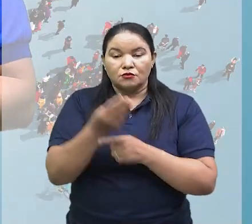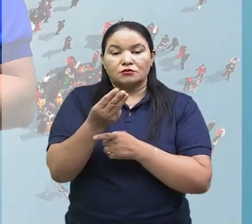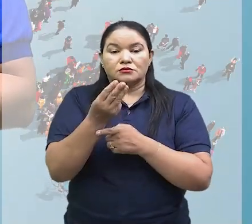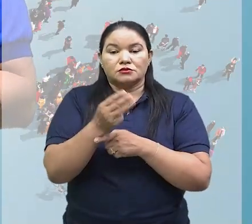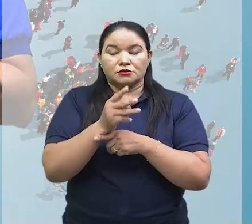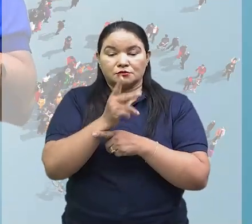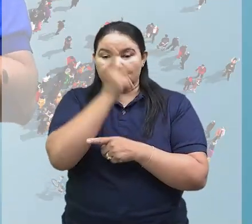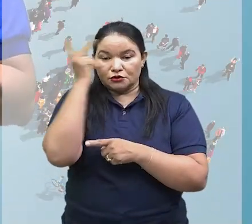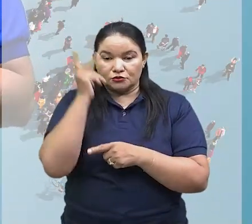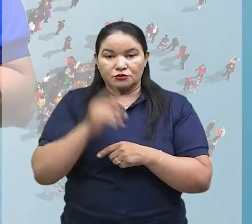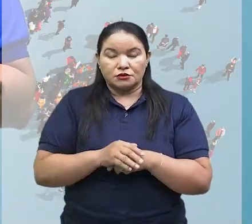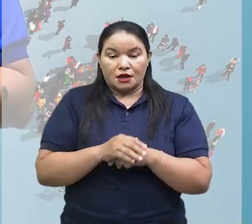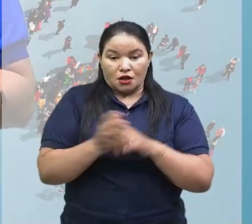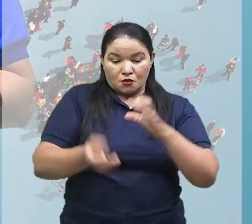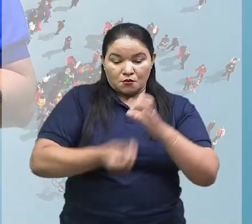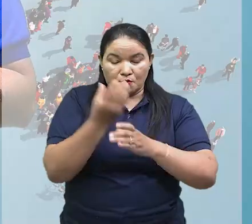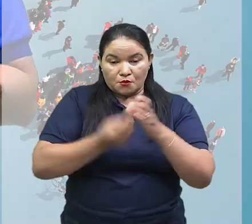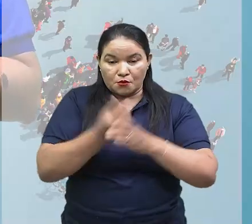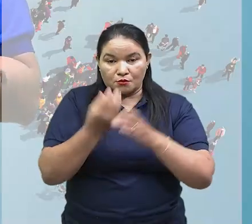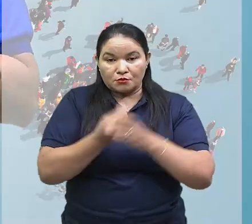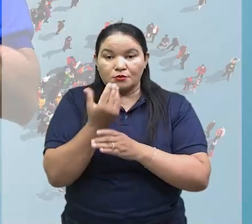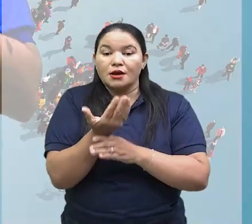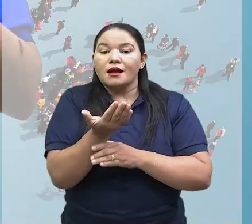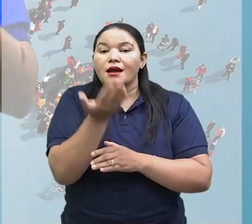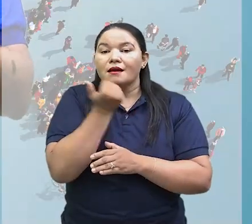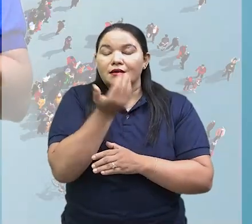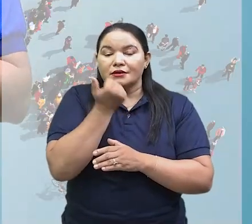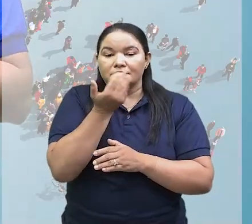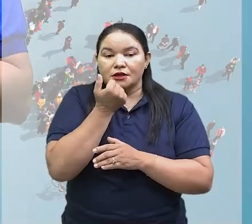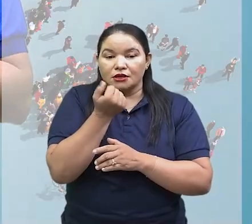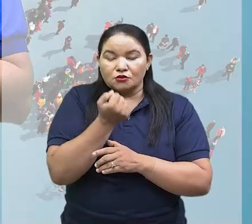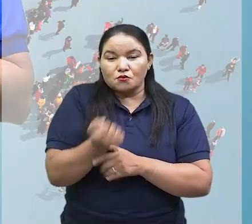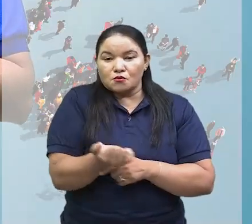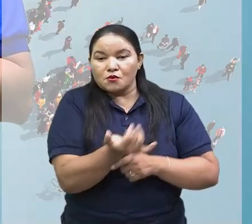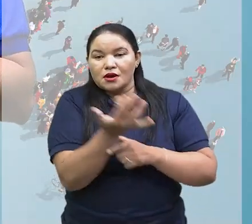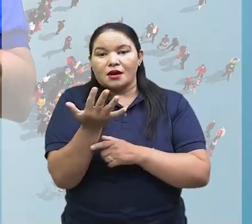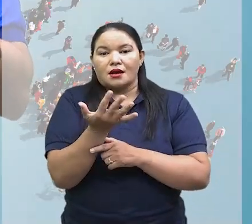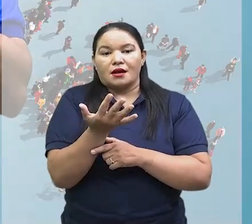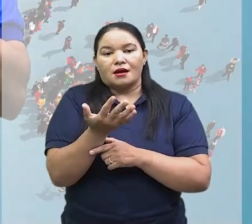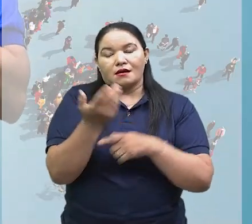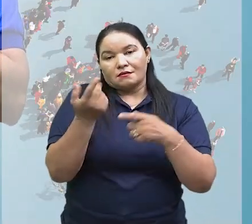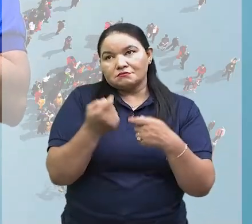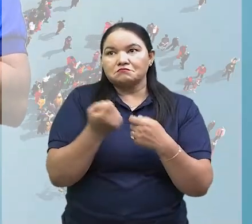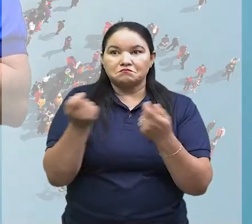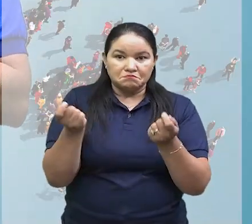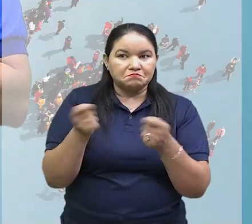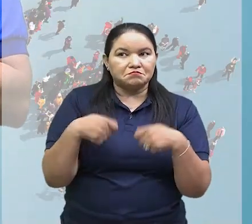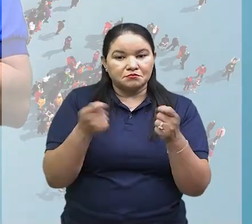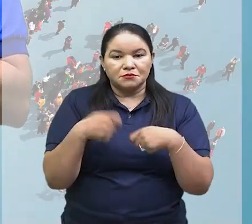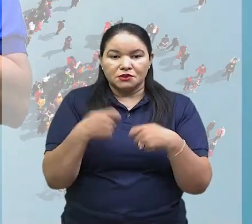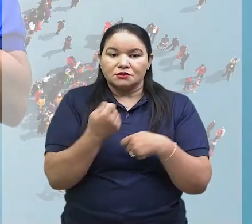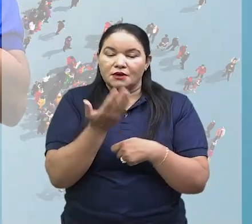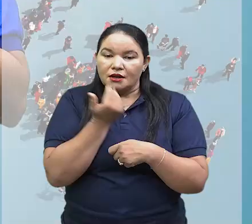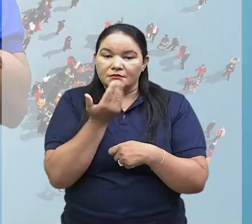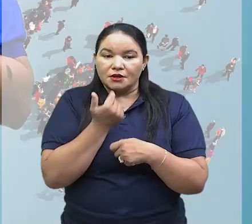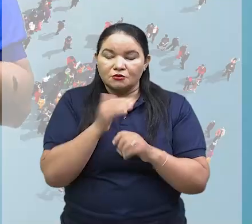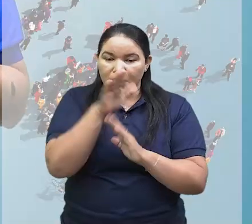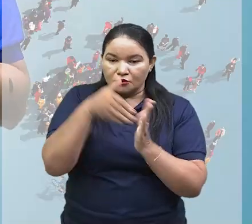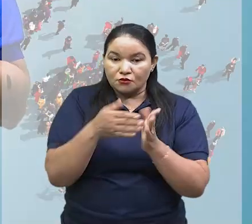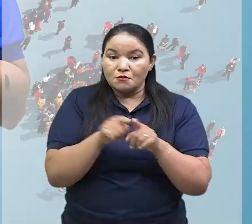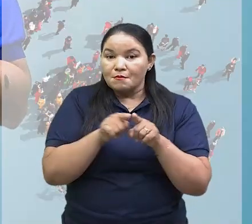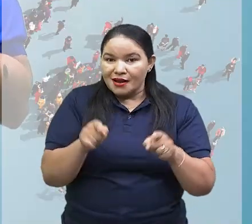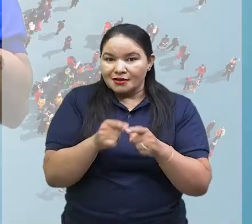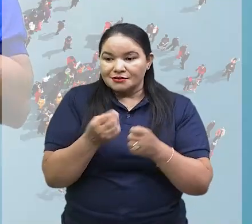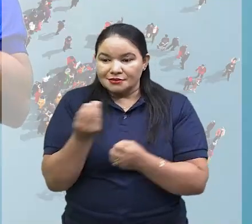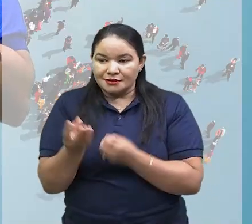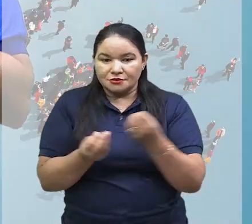a quantidade de alimentos que é produzido, né, é para ter alimentos para todos, porém, muitas vezes, essa